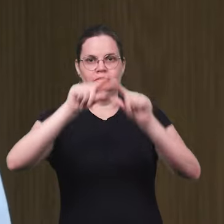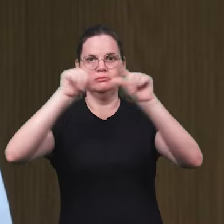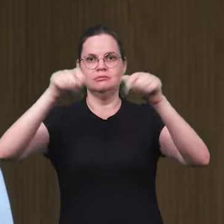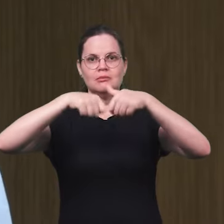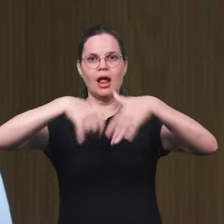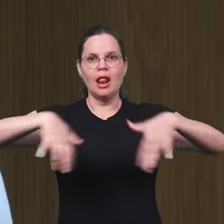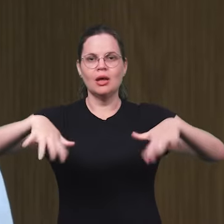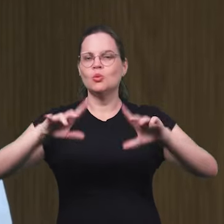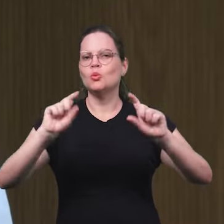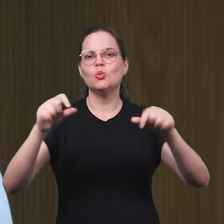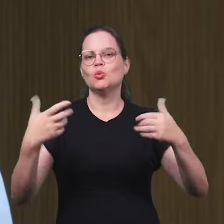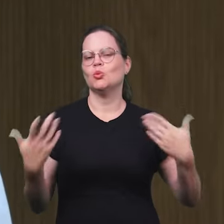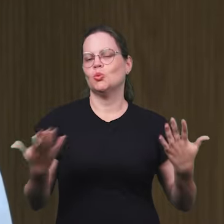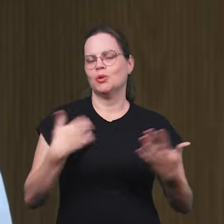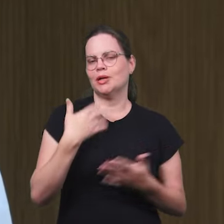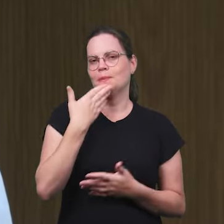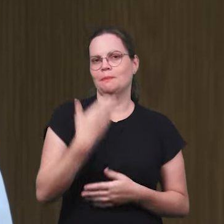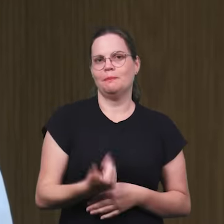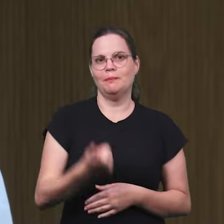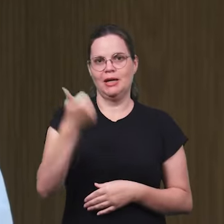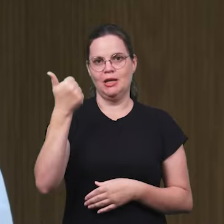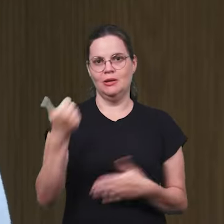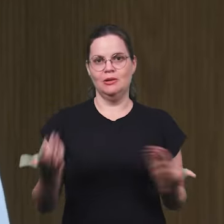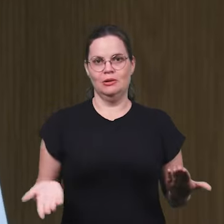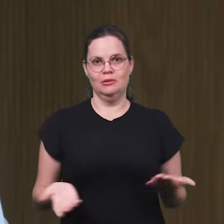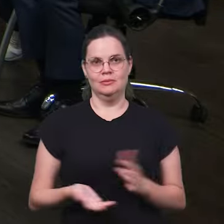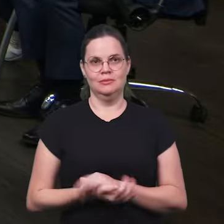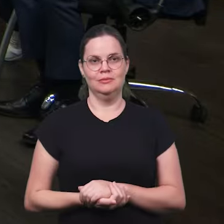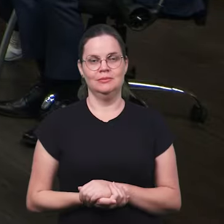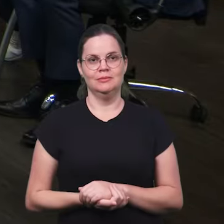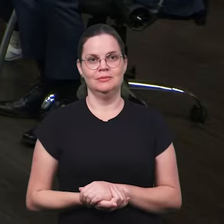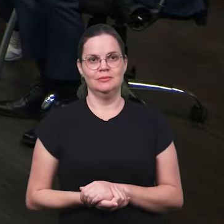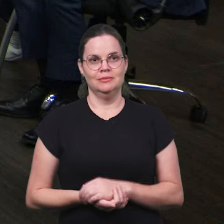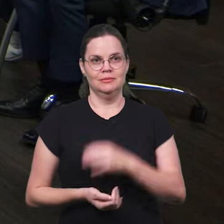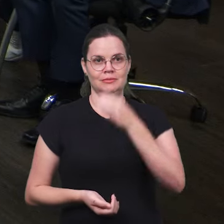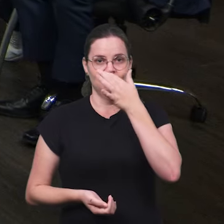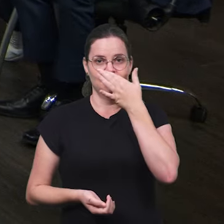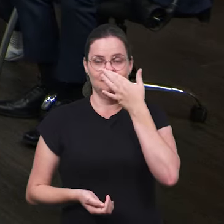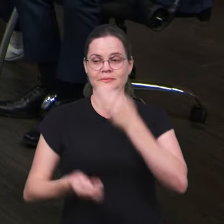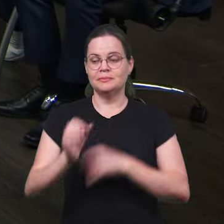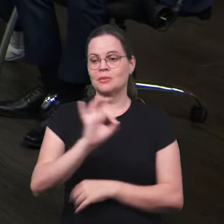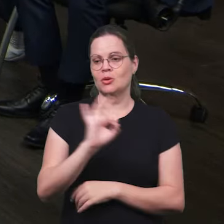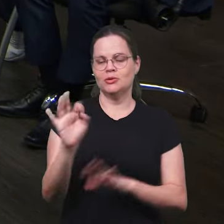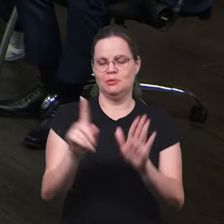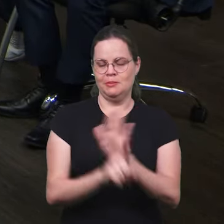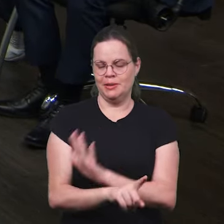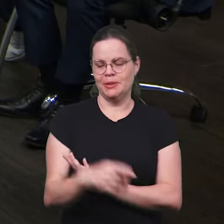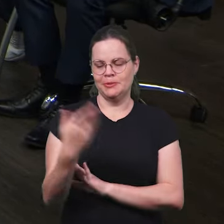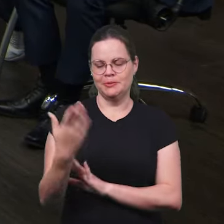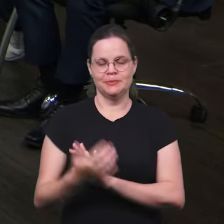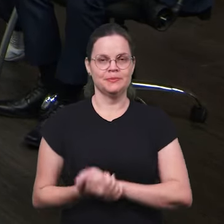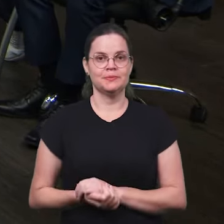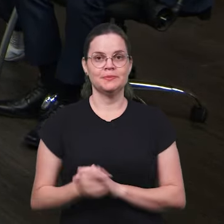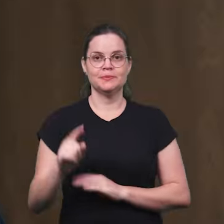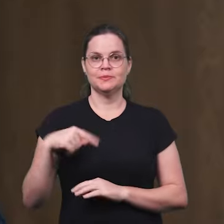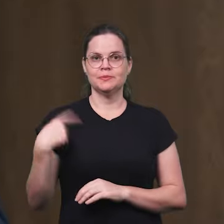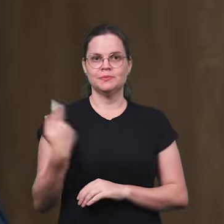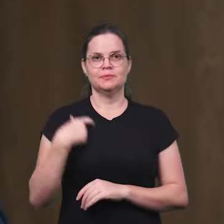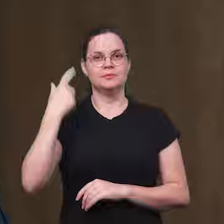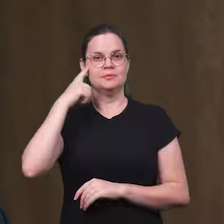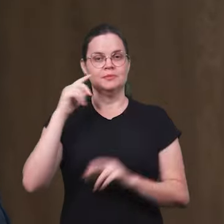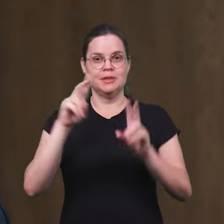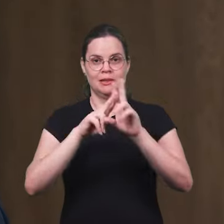mentais. O que é melhor? Excelente pergunta, Salomão. Olha só, quando a gente fala de